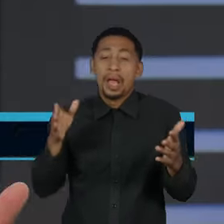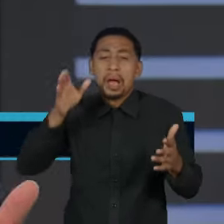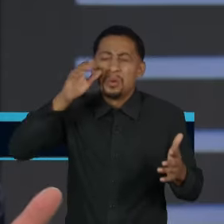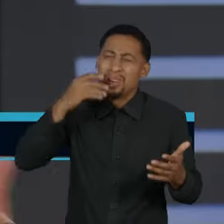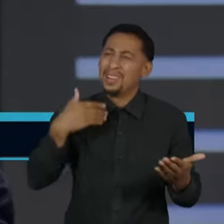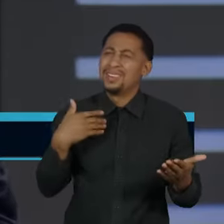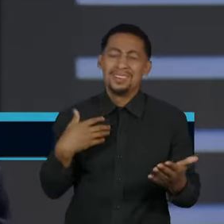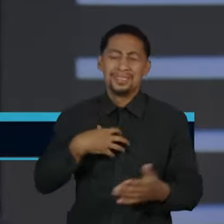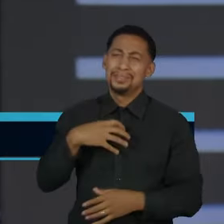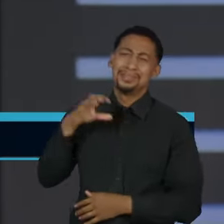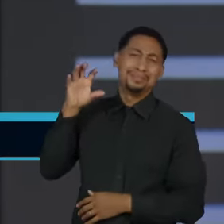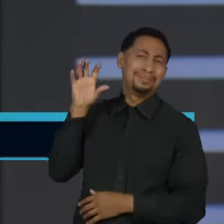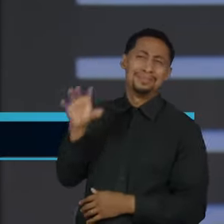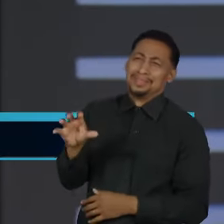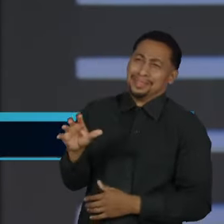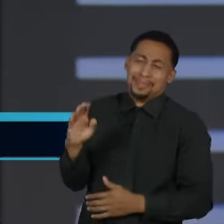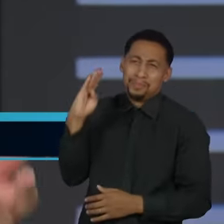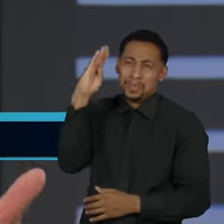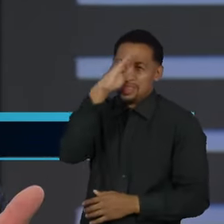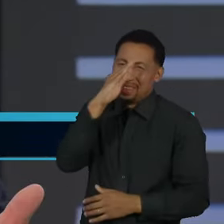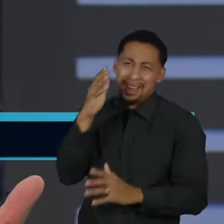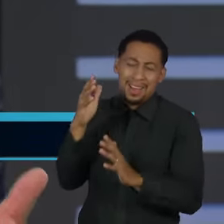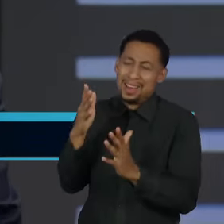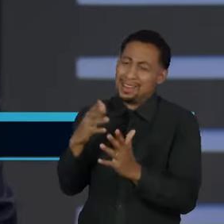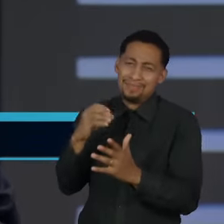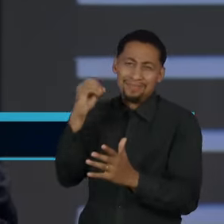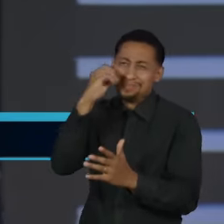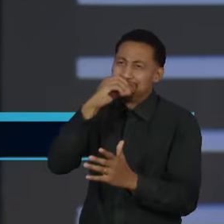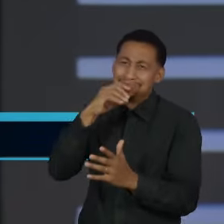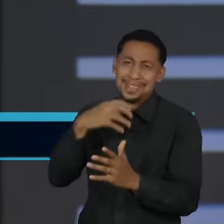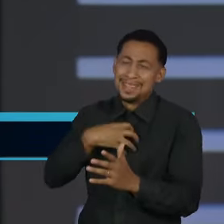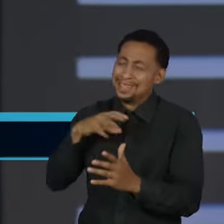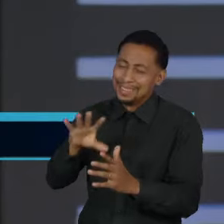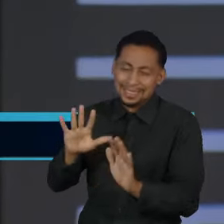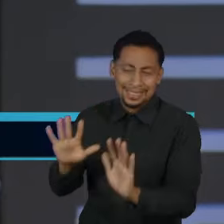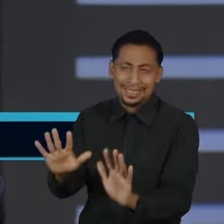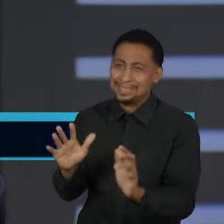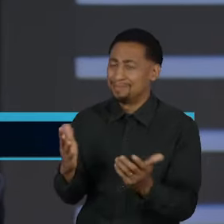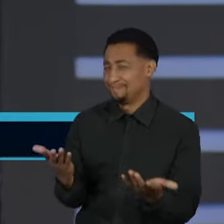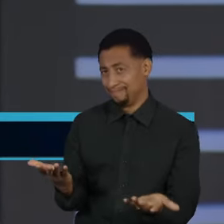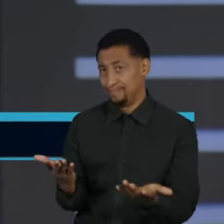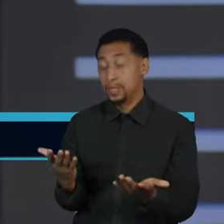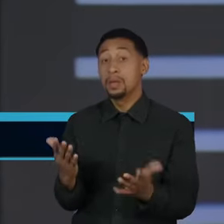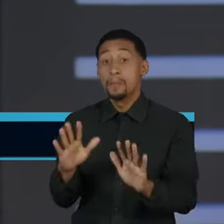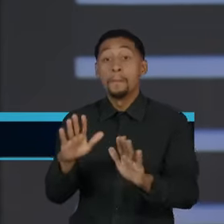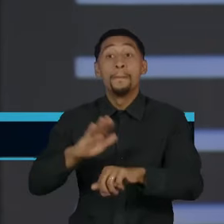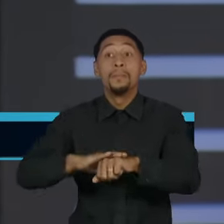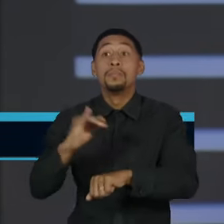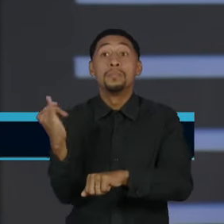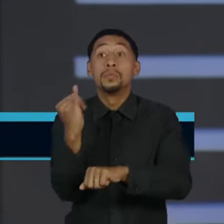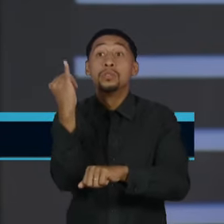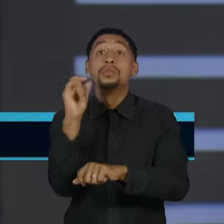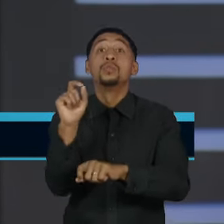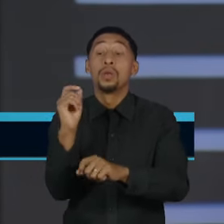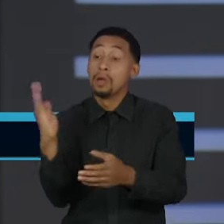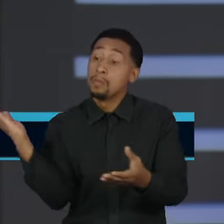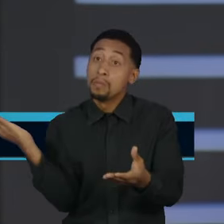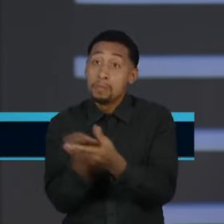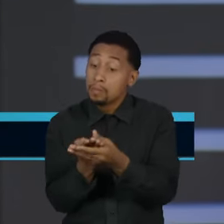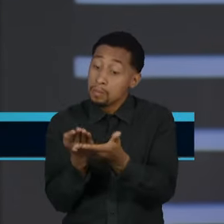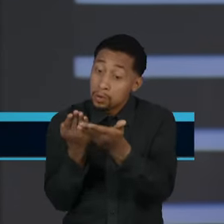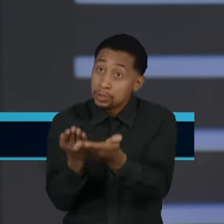Bolsonaro isso, é a tosquice dele, a visão que eles têm e tal. Agora, o importante para nós é seguir o processo. Seguindo